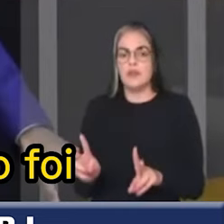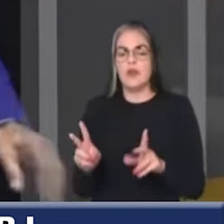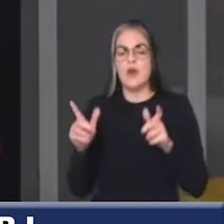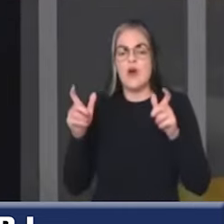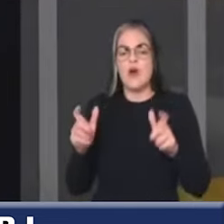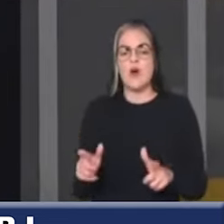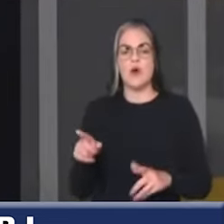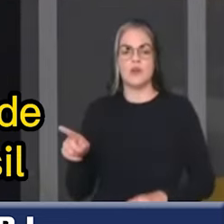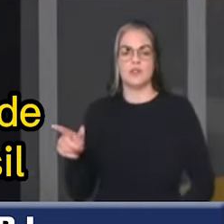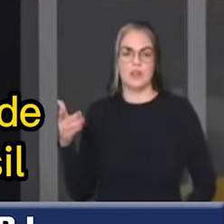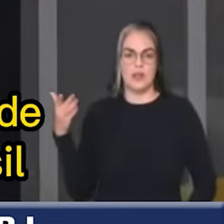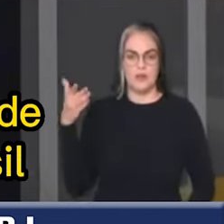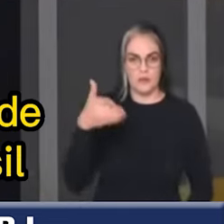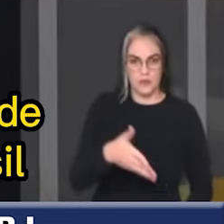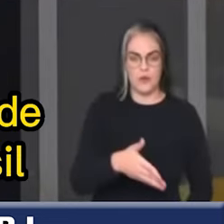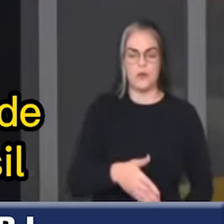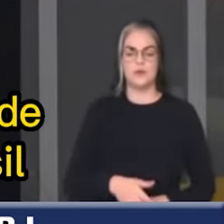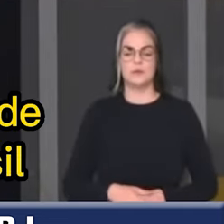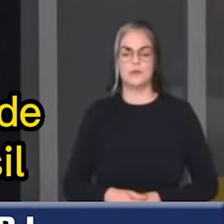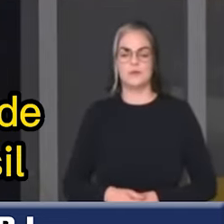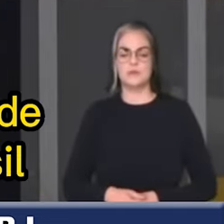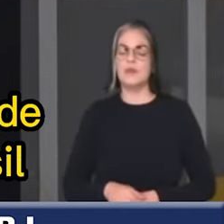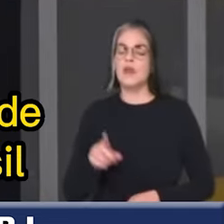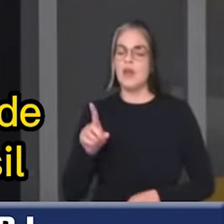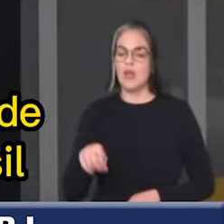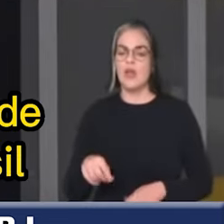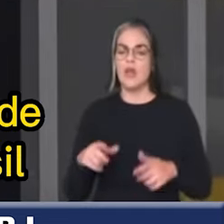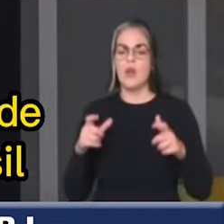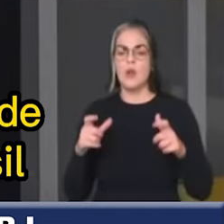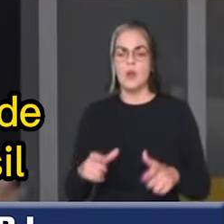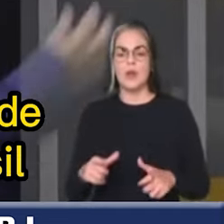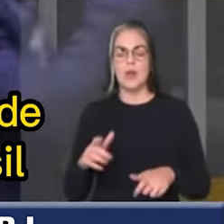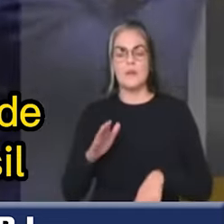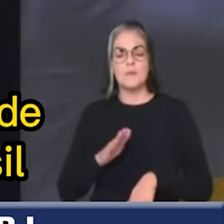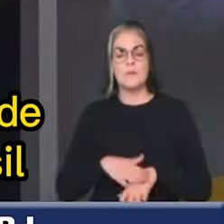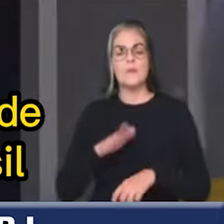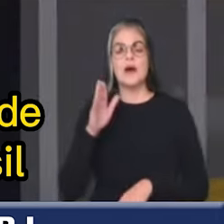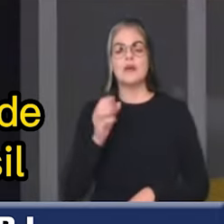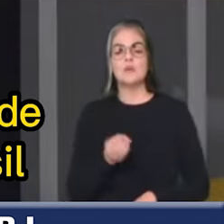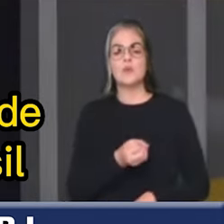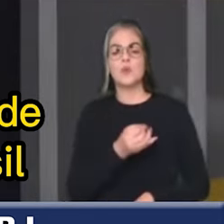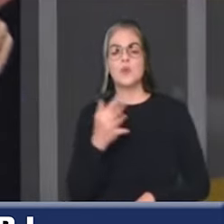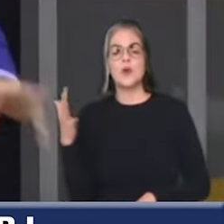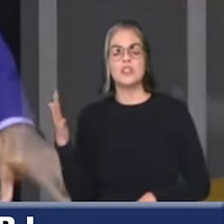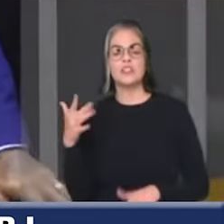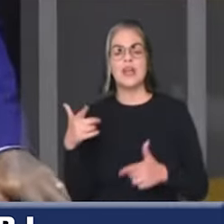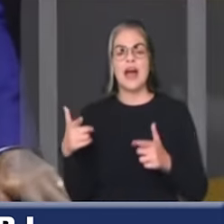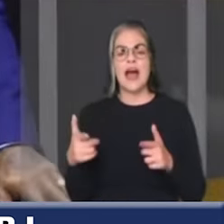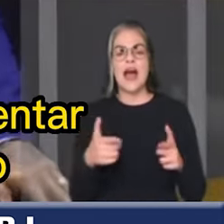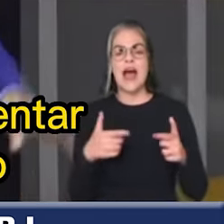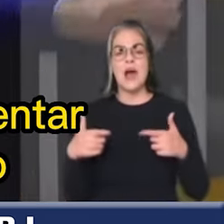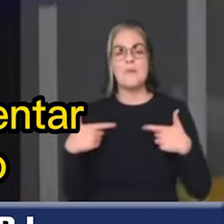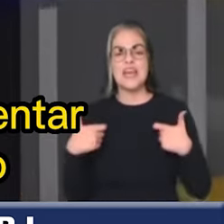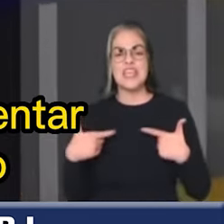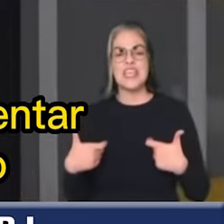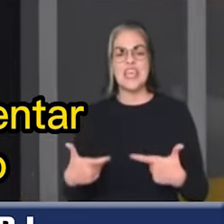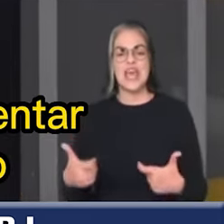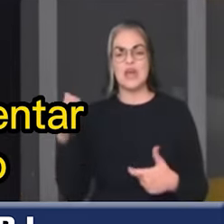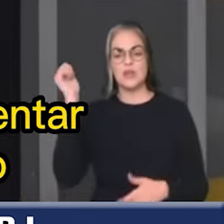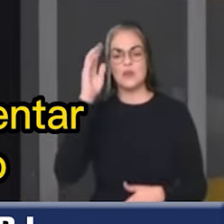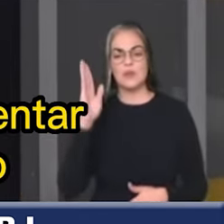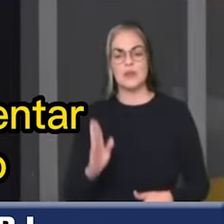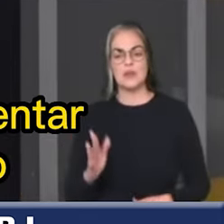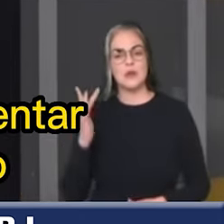foi. É o local de maior número de armas de guerras do Brasil. Eu não sei se ele foi